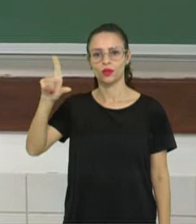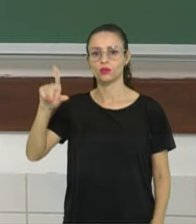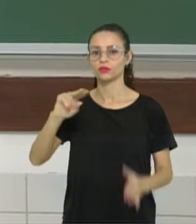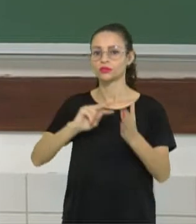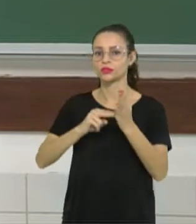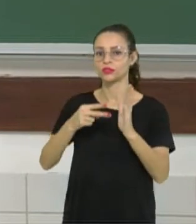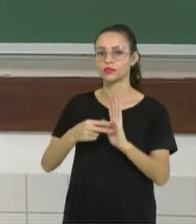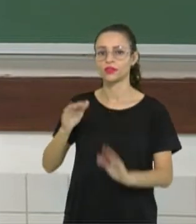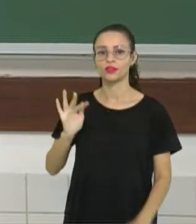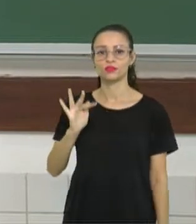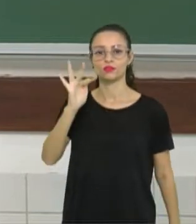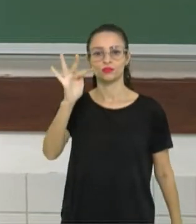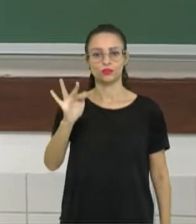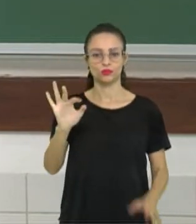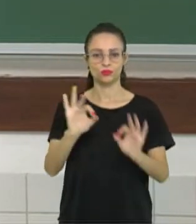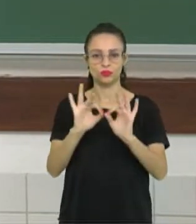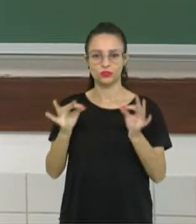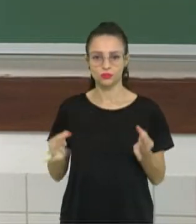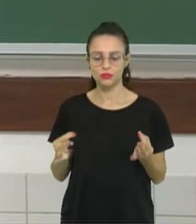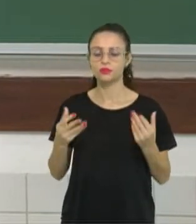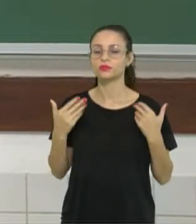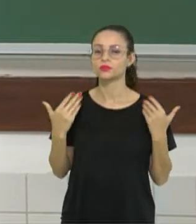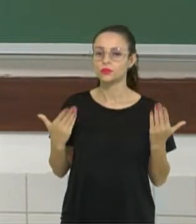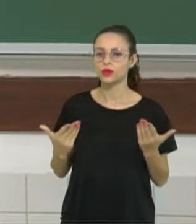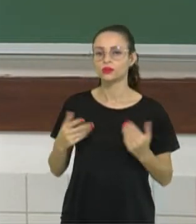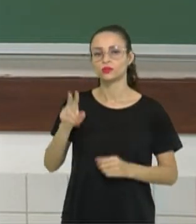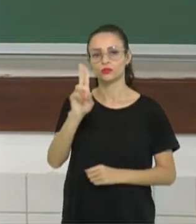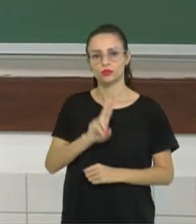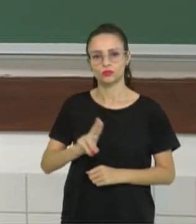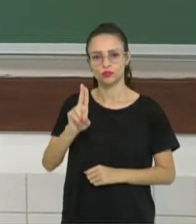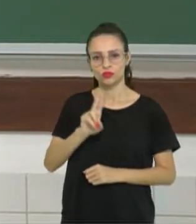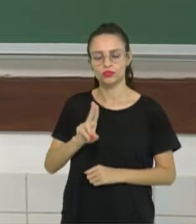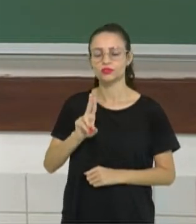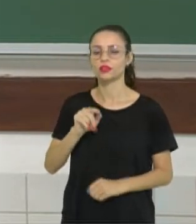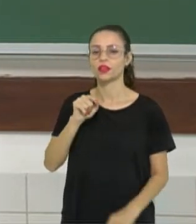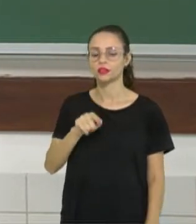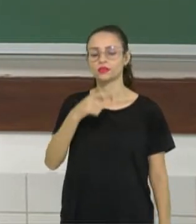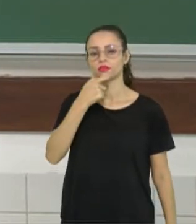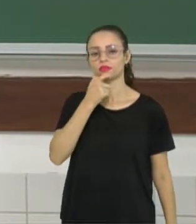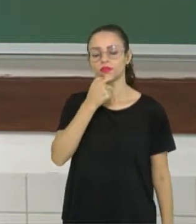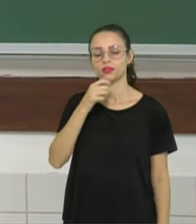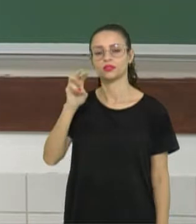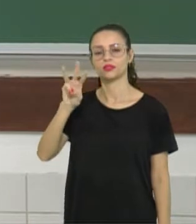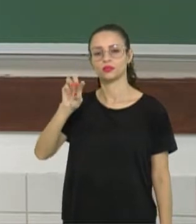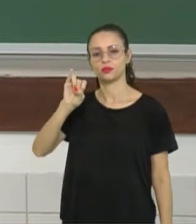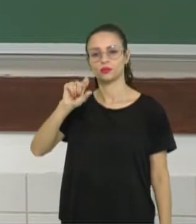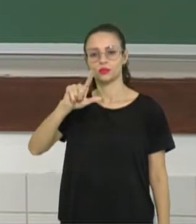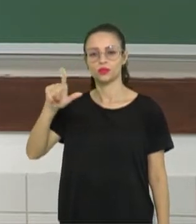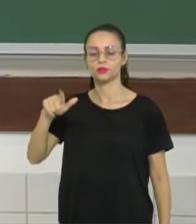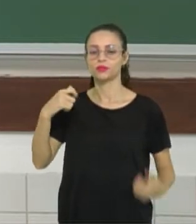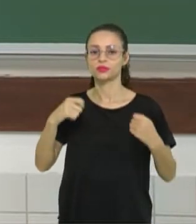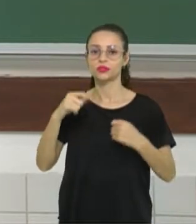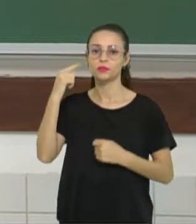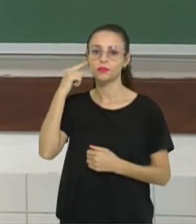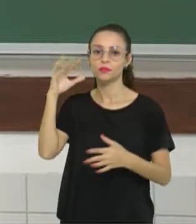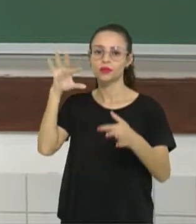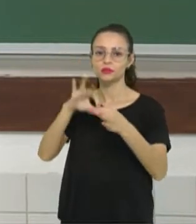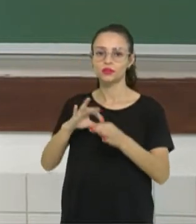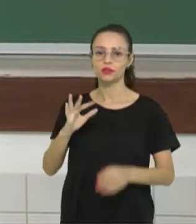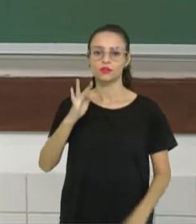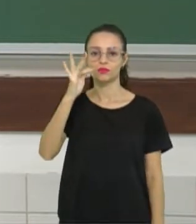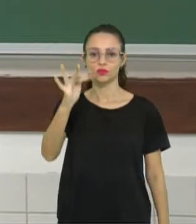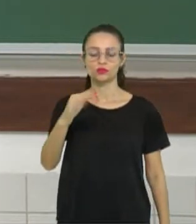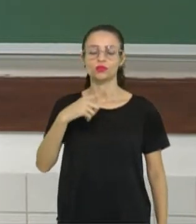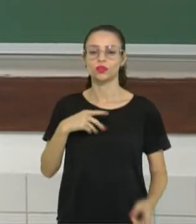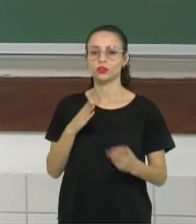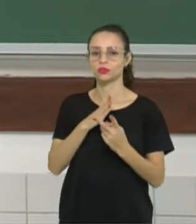trazer o futuro simples. E quando nós vamos trabalhar em inglês com will, nós temos que lembrar que futuro sempre nós temos de